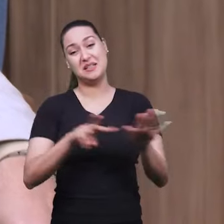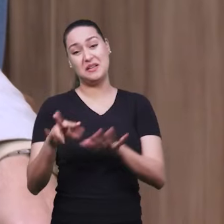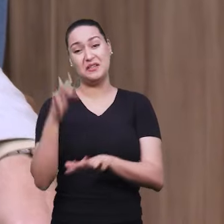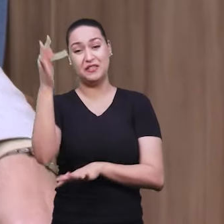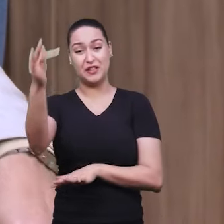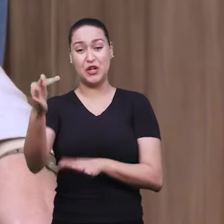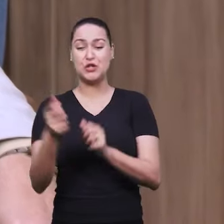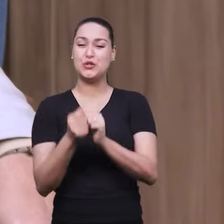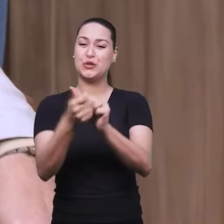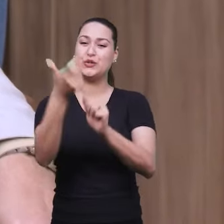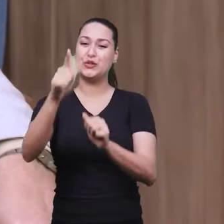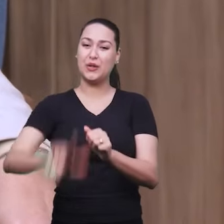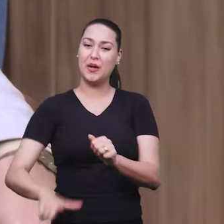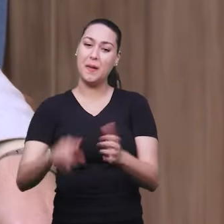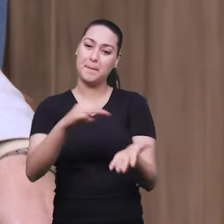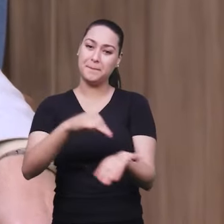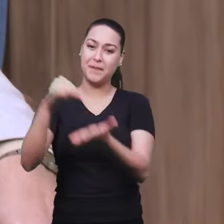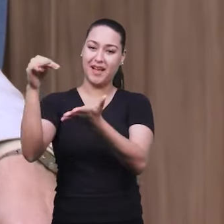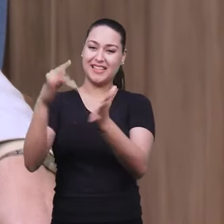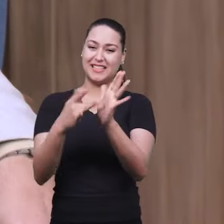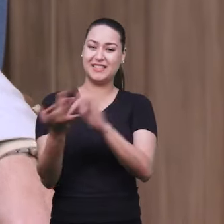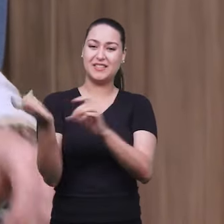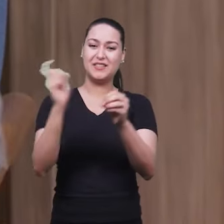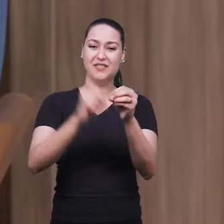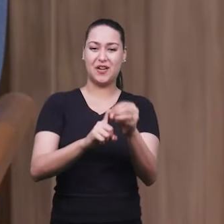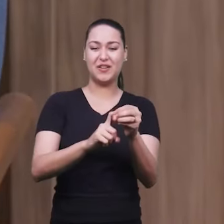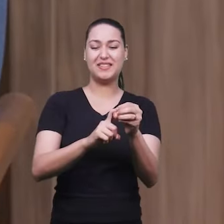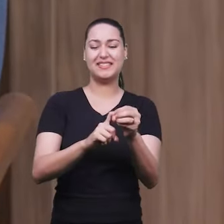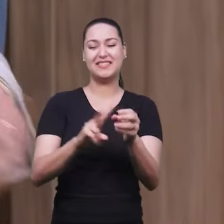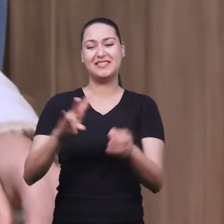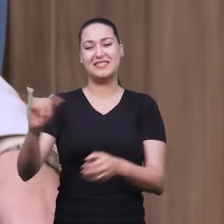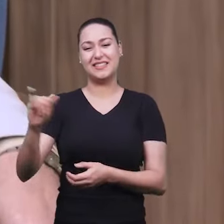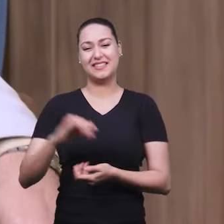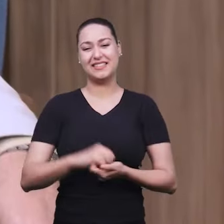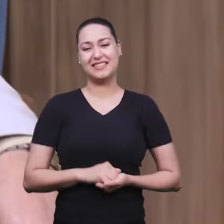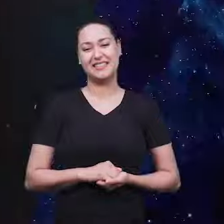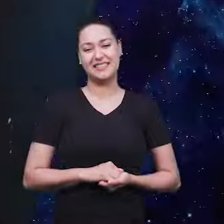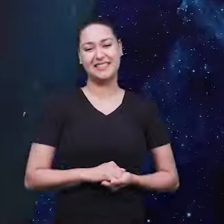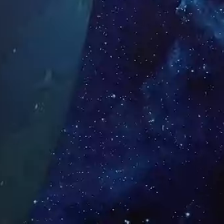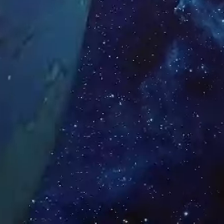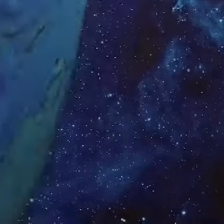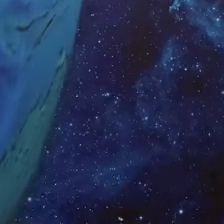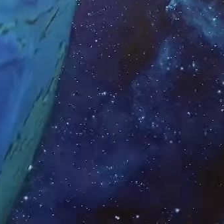se o Senhor permitir, estaremos juntos mais uma vez. Maranata, o Senhor Jesus vem!